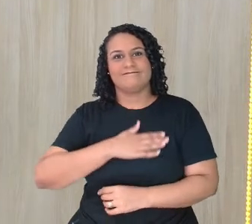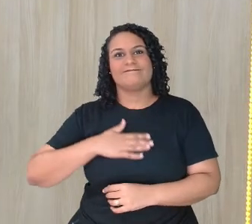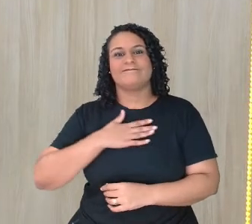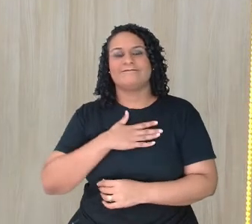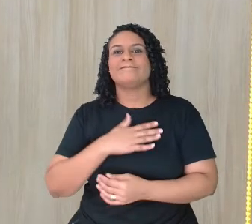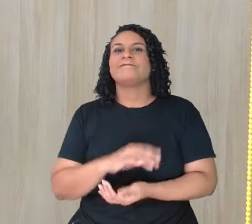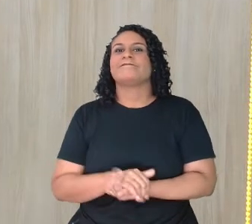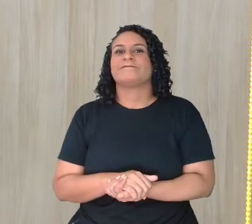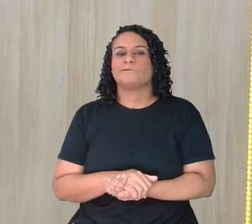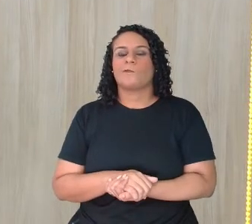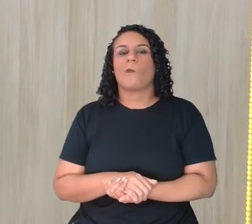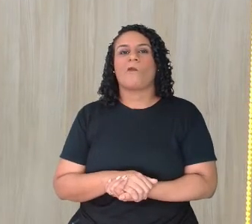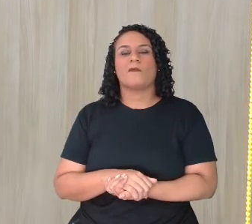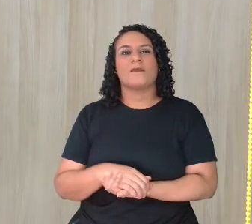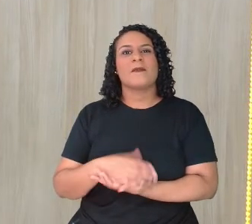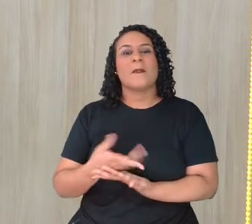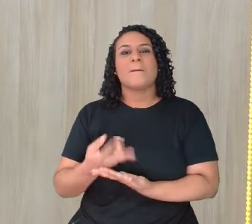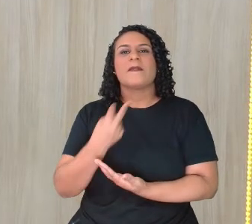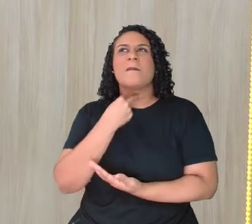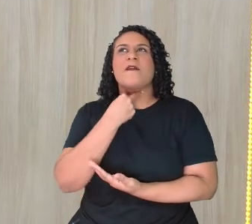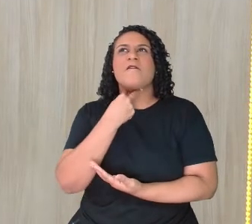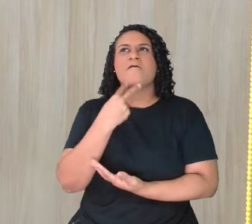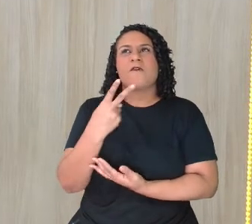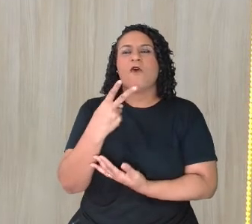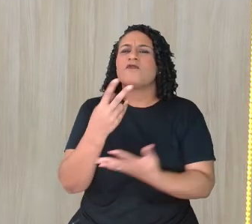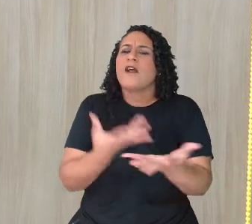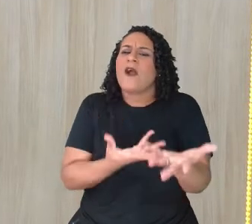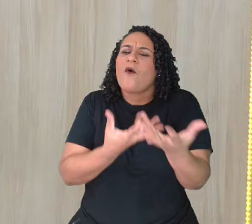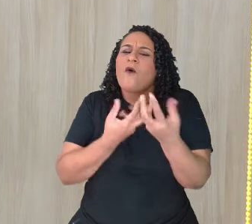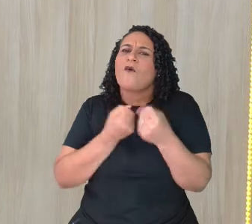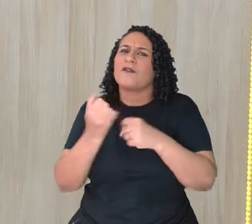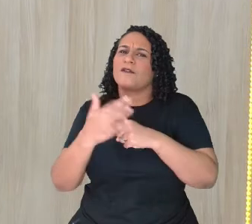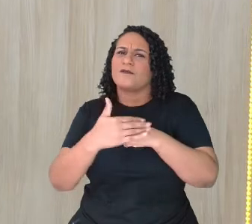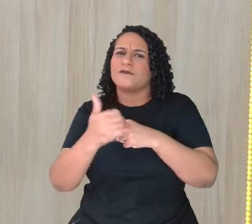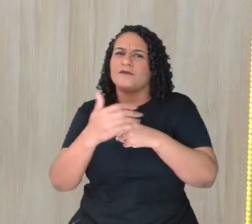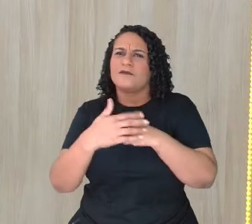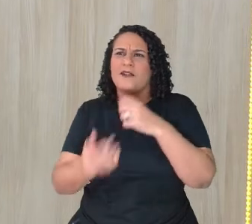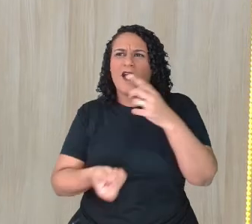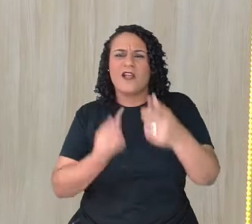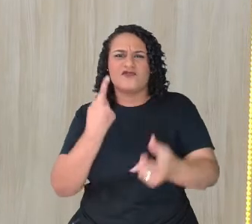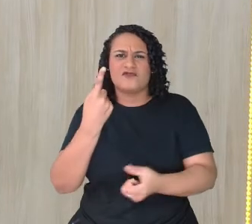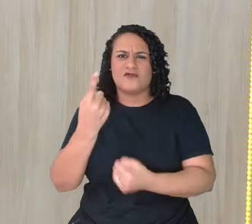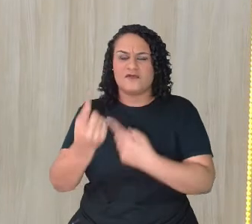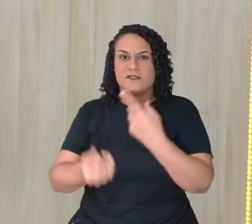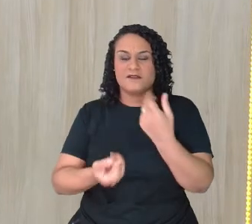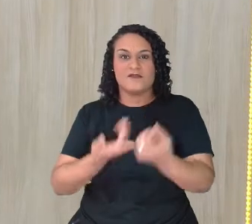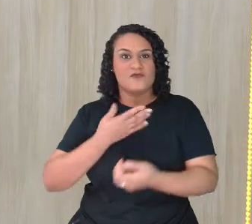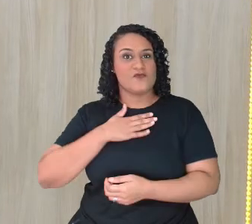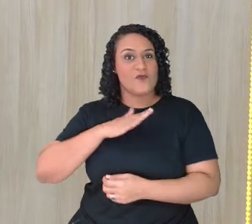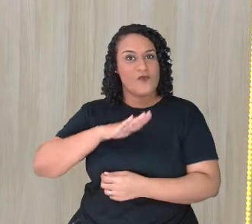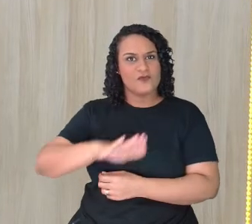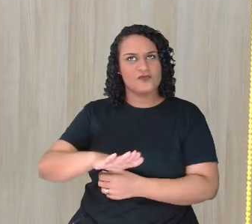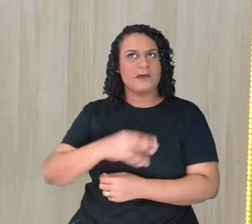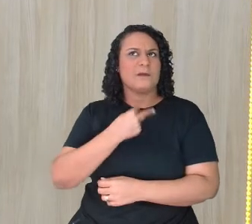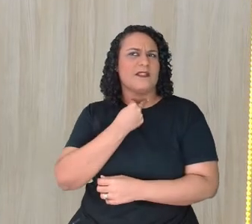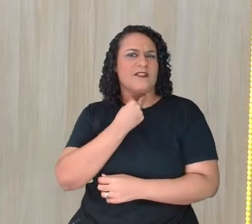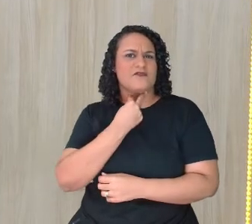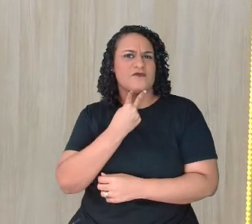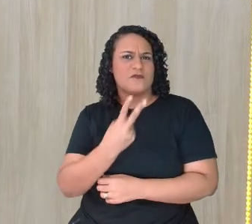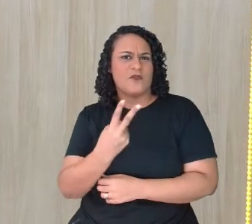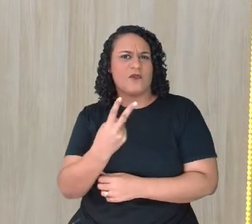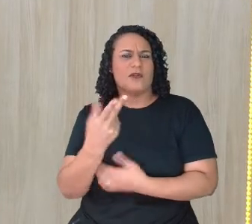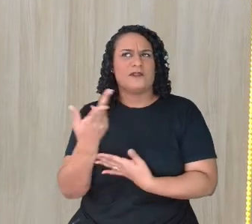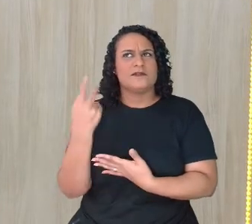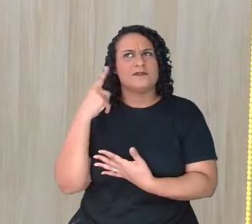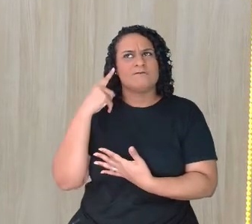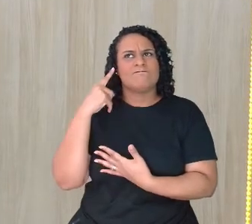minha voz. Acolham com carinho, porque às vezes, não é? Não gostamos das entonações, né? De